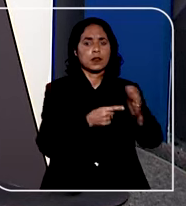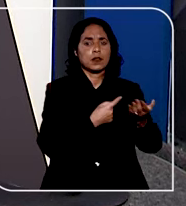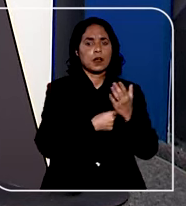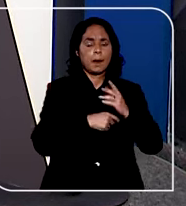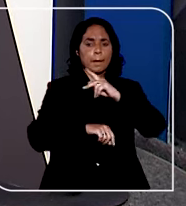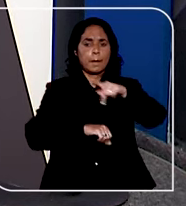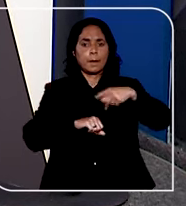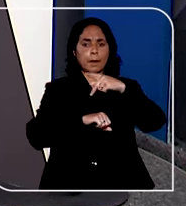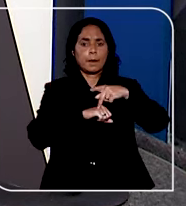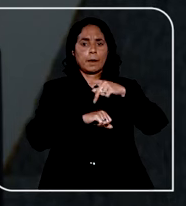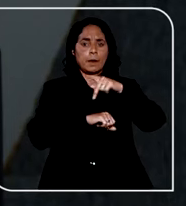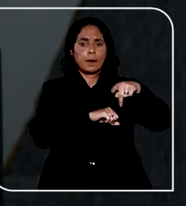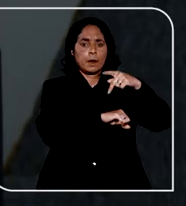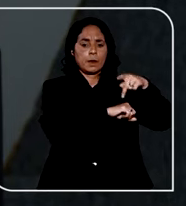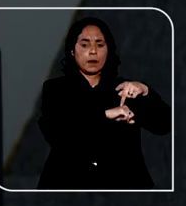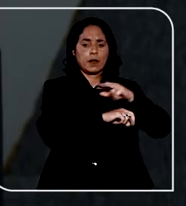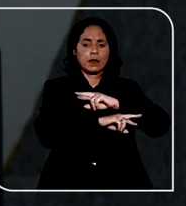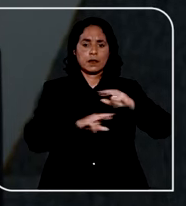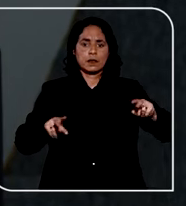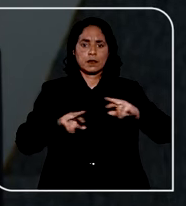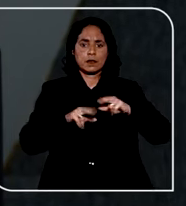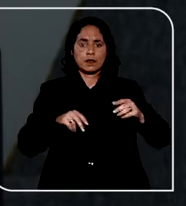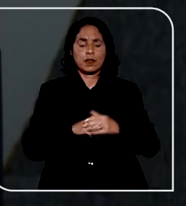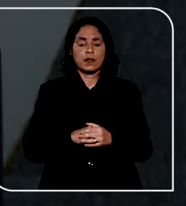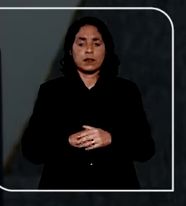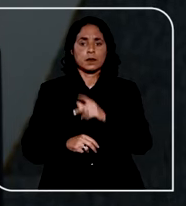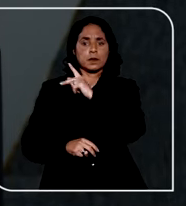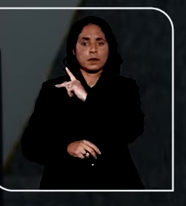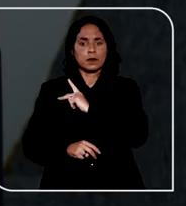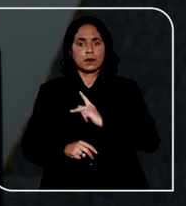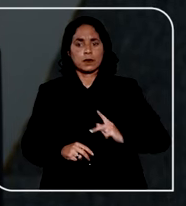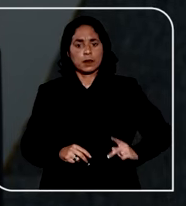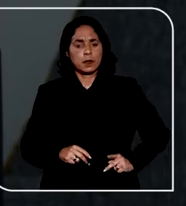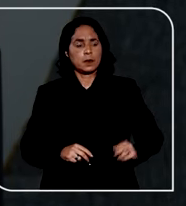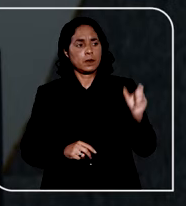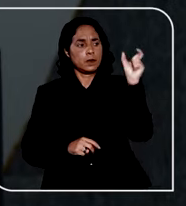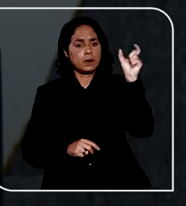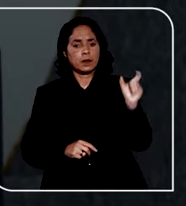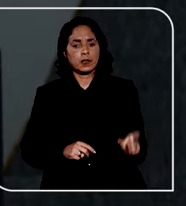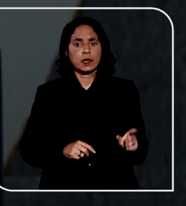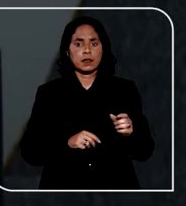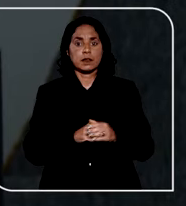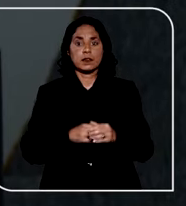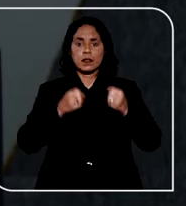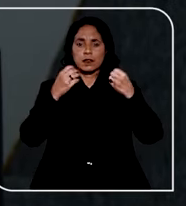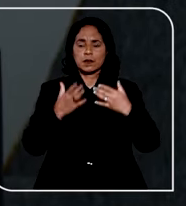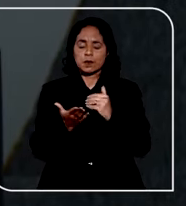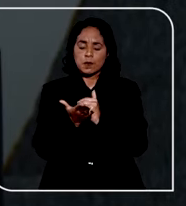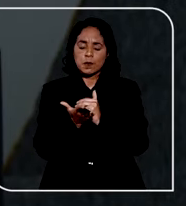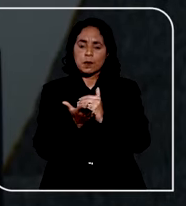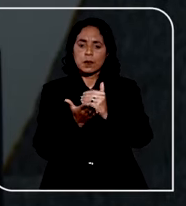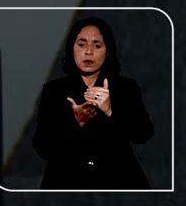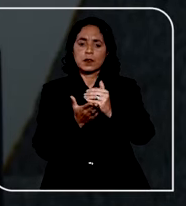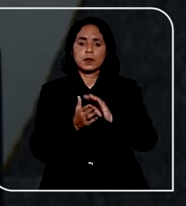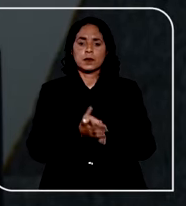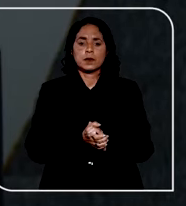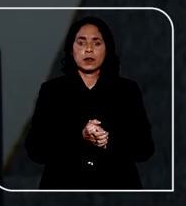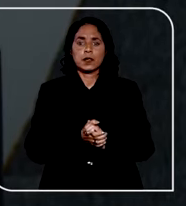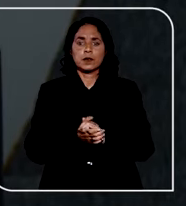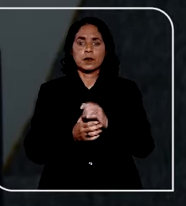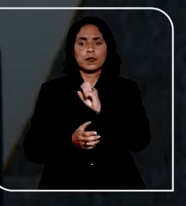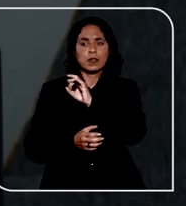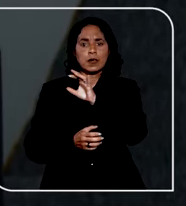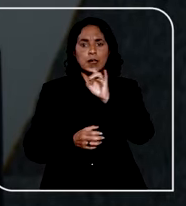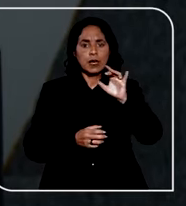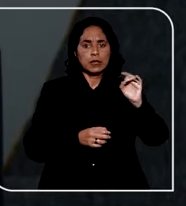diferentes países a presidente do STJ Ministra Maria Teresa de Assis Moura realizou a abertura do evento a participação